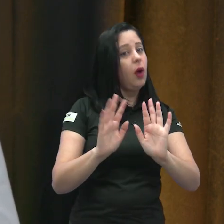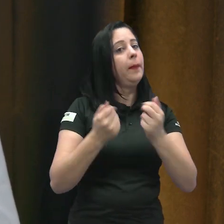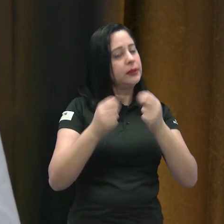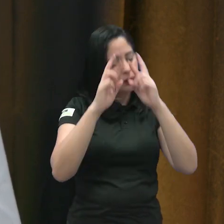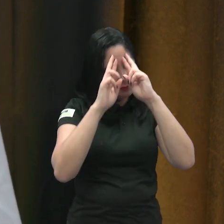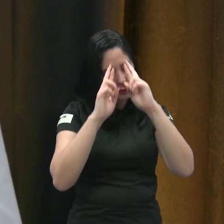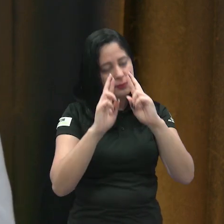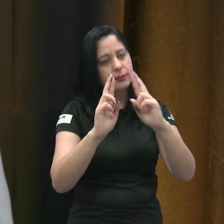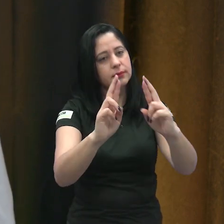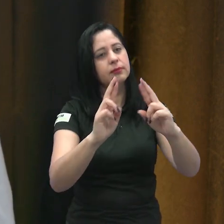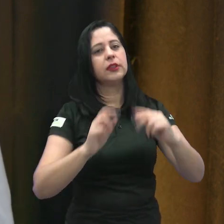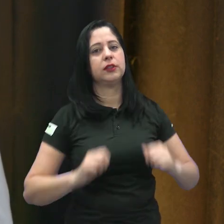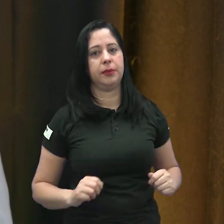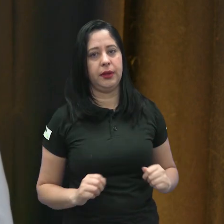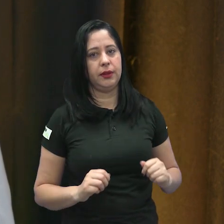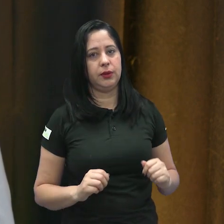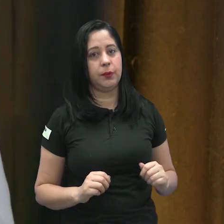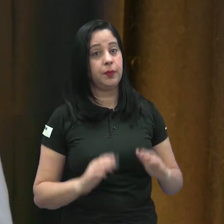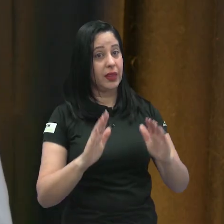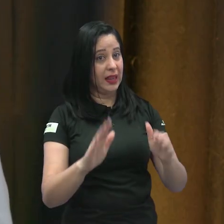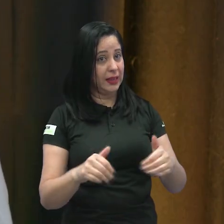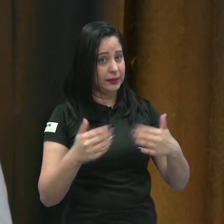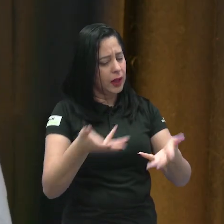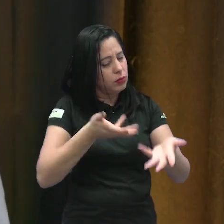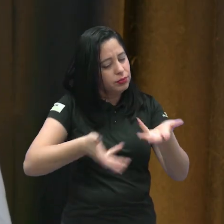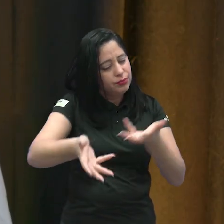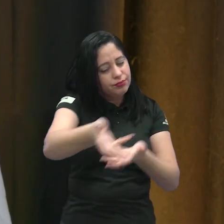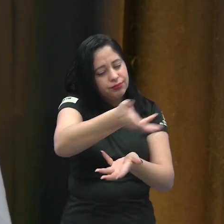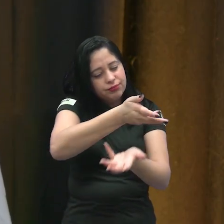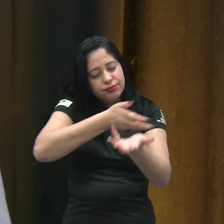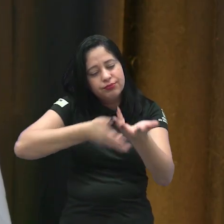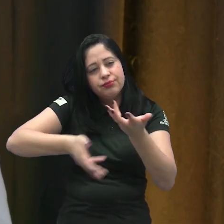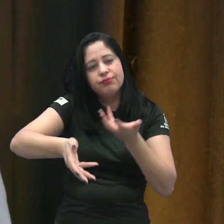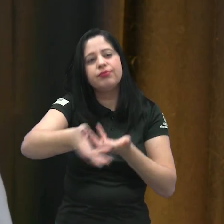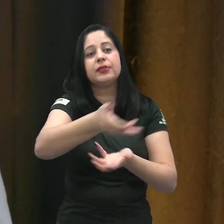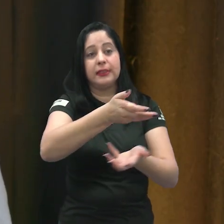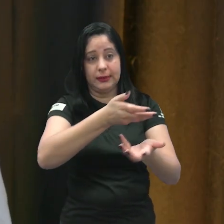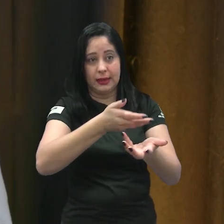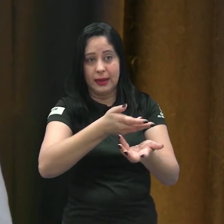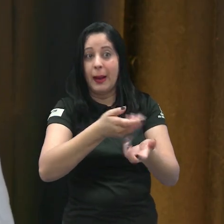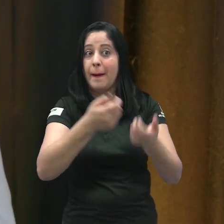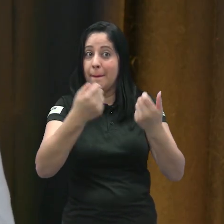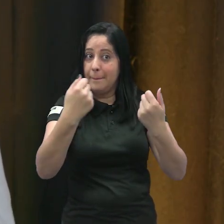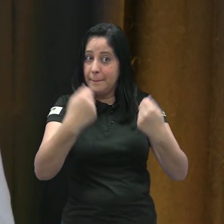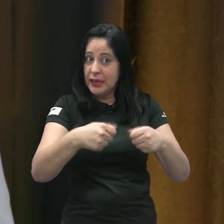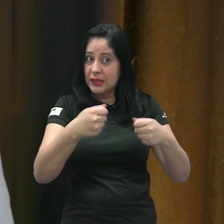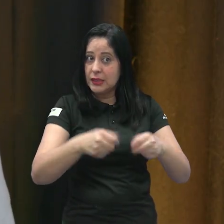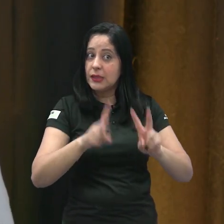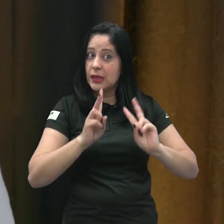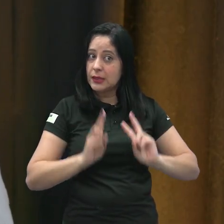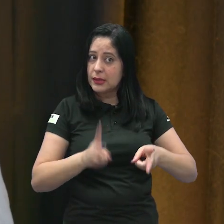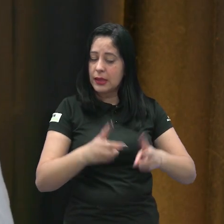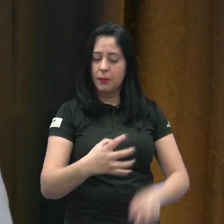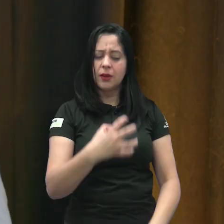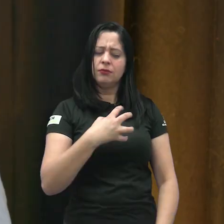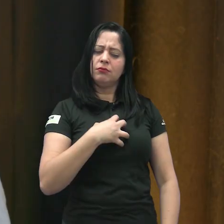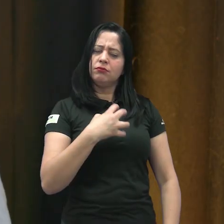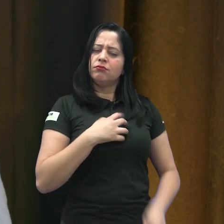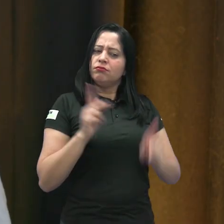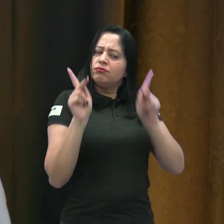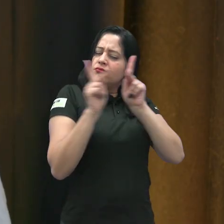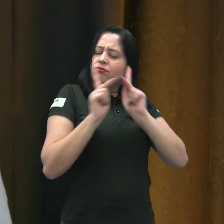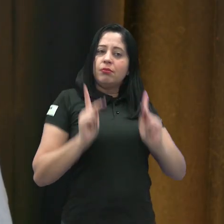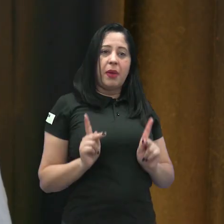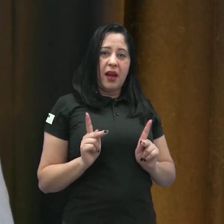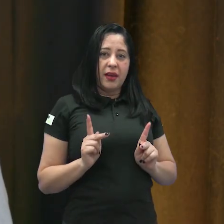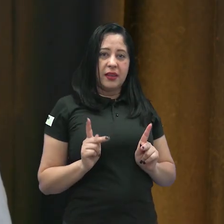né? Eu acho que a gente tem que, para ter uma boa relação, você precisa ser uma pessoa que esteja bem com você mesmo,